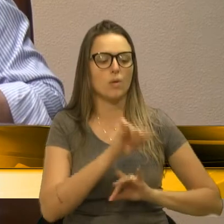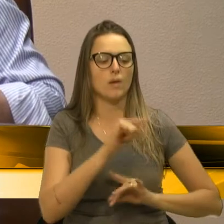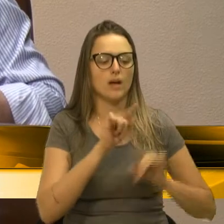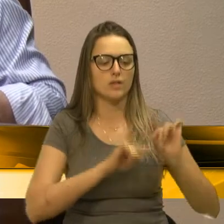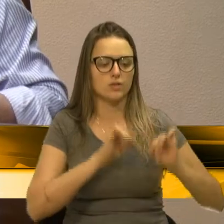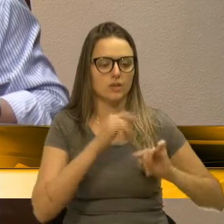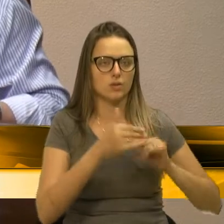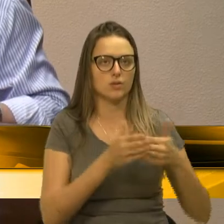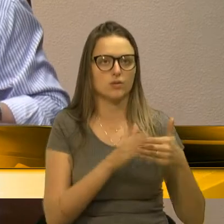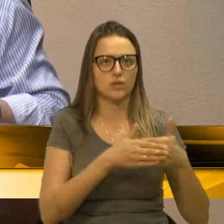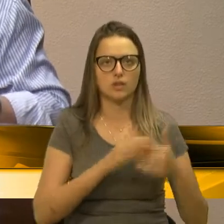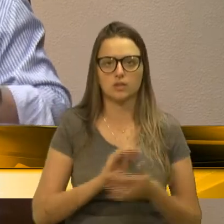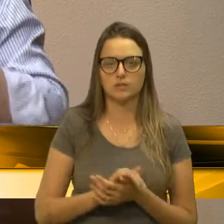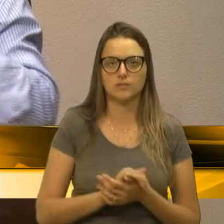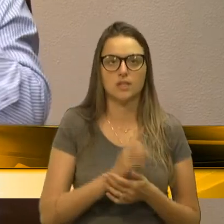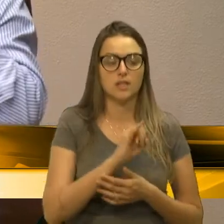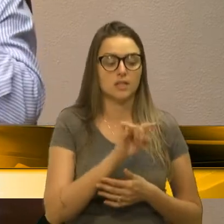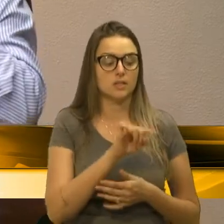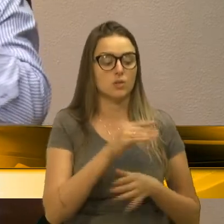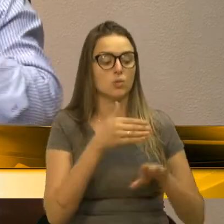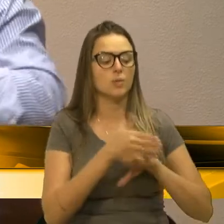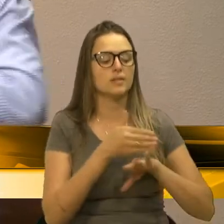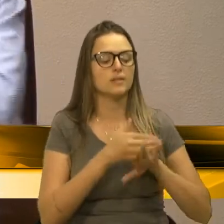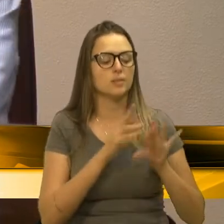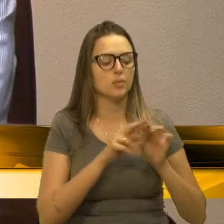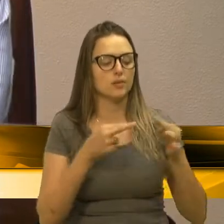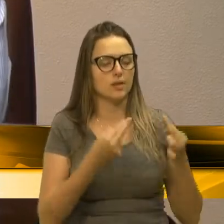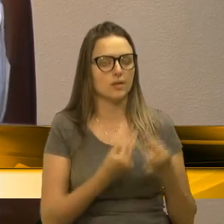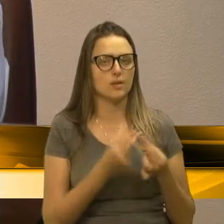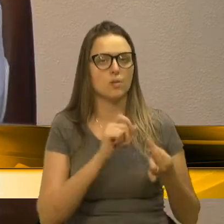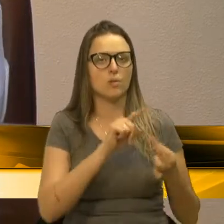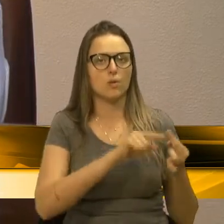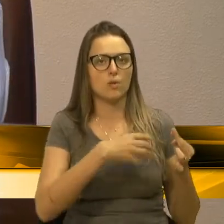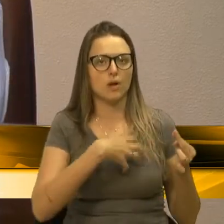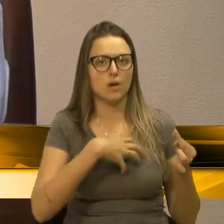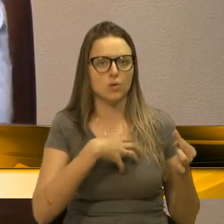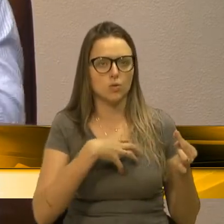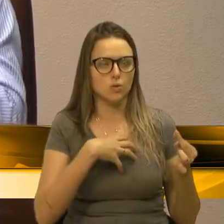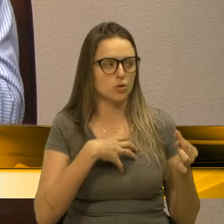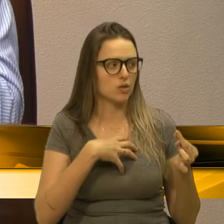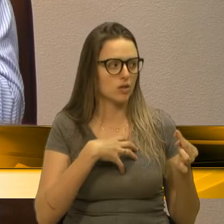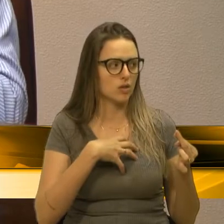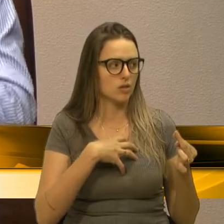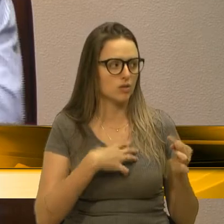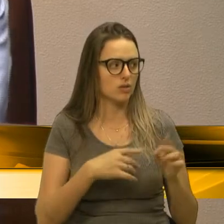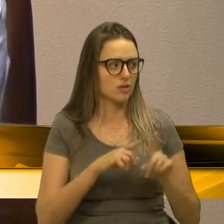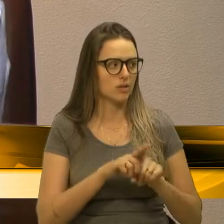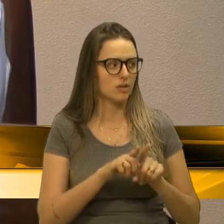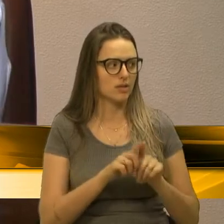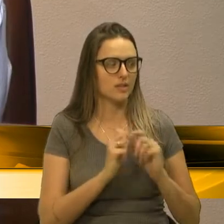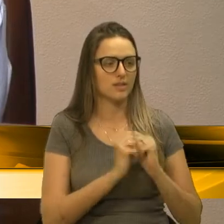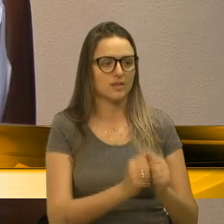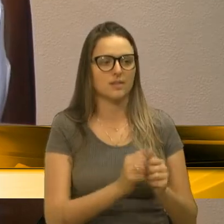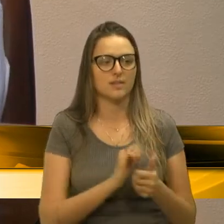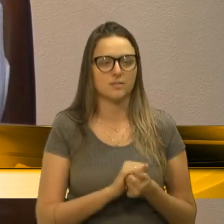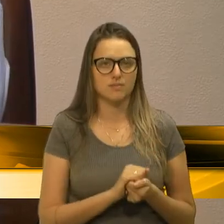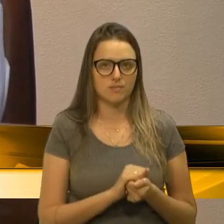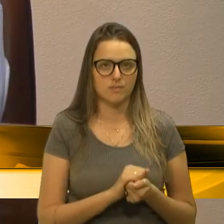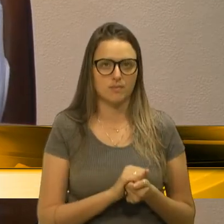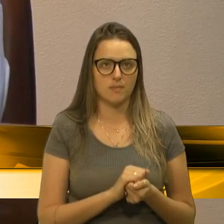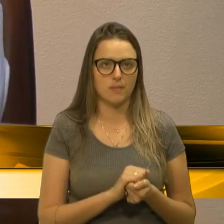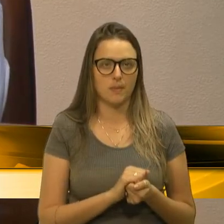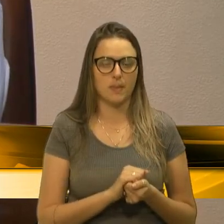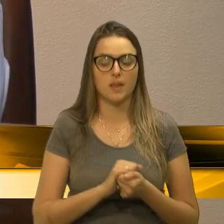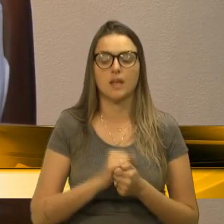do fechamento? Se participou dessa reunião e de que forma ela foi feita, se ela existiu? Senhora Geraldine,